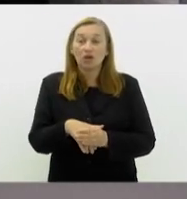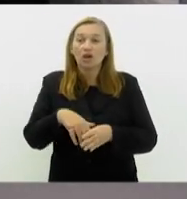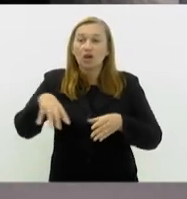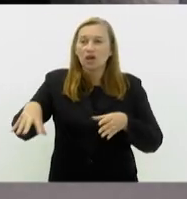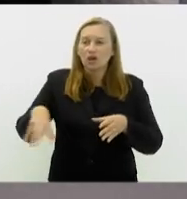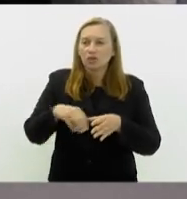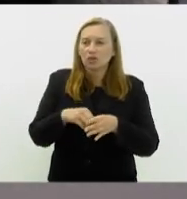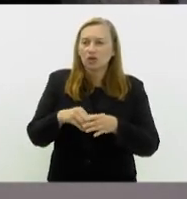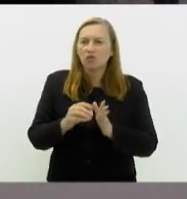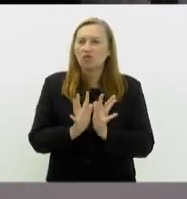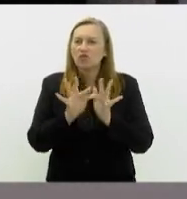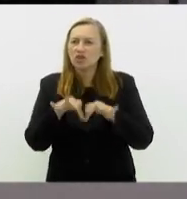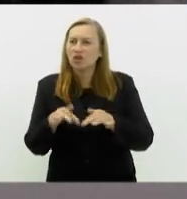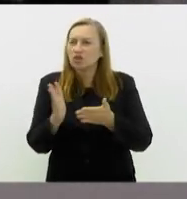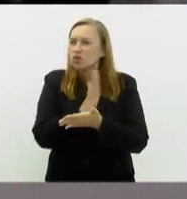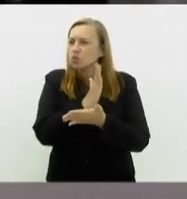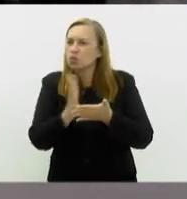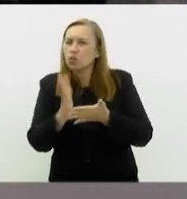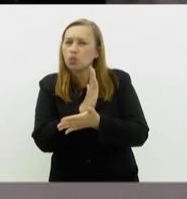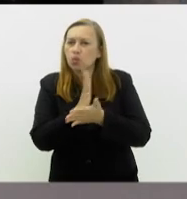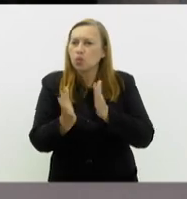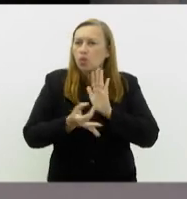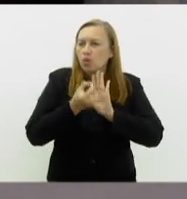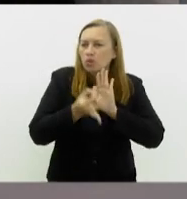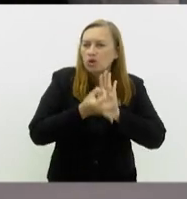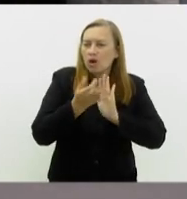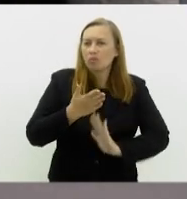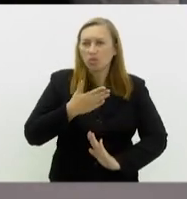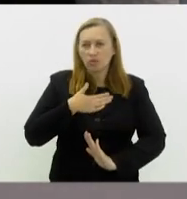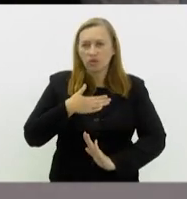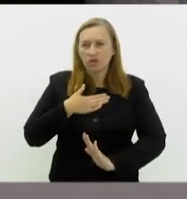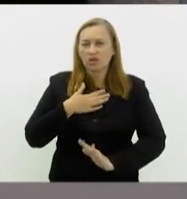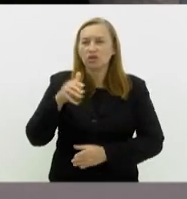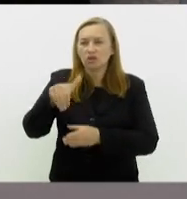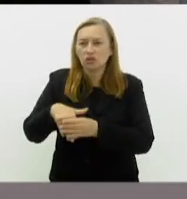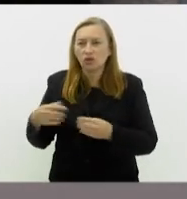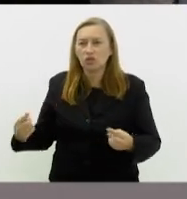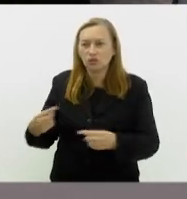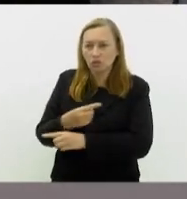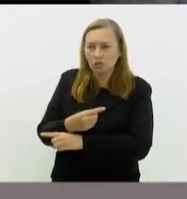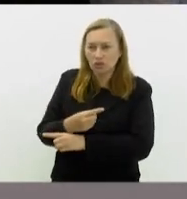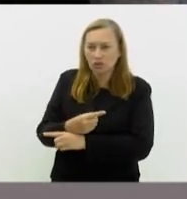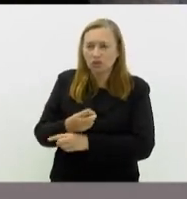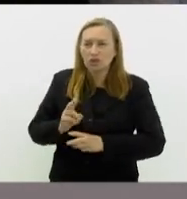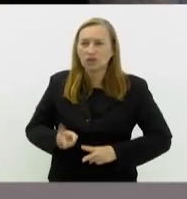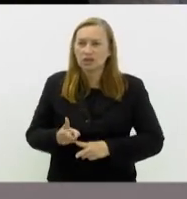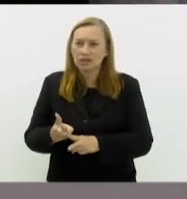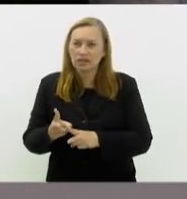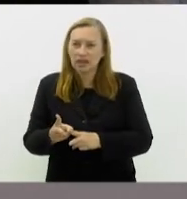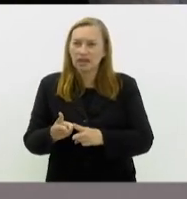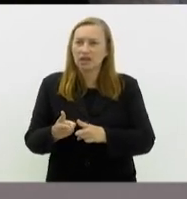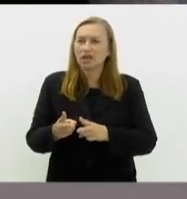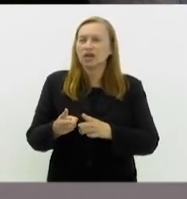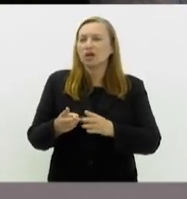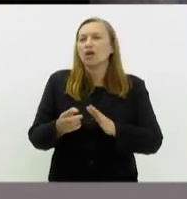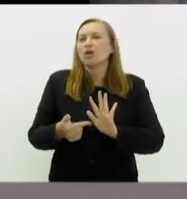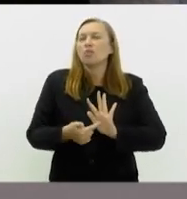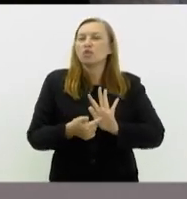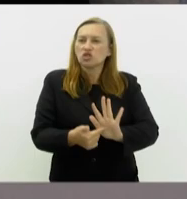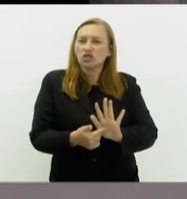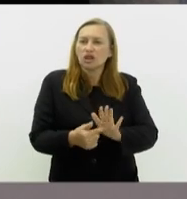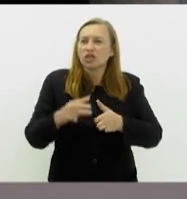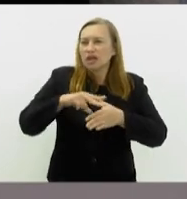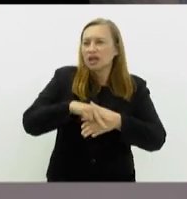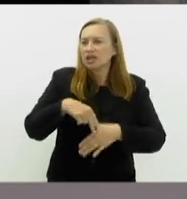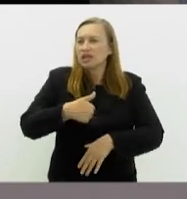relatório final de algumas sugestões feitas por mim e pelo voto divergente conforme segue abaixo no item